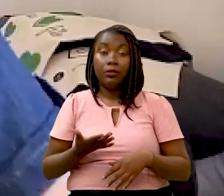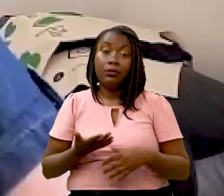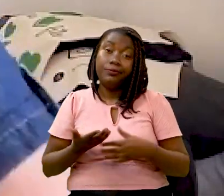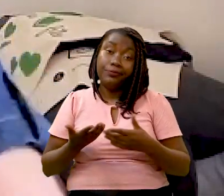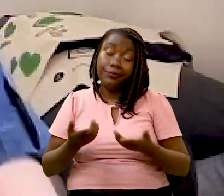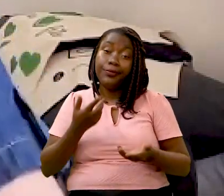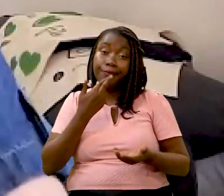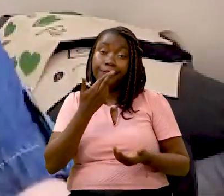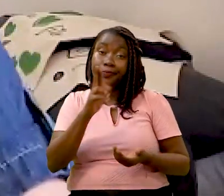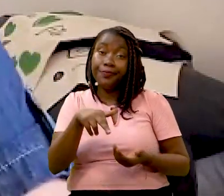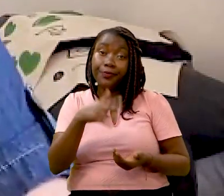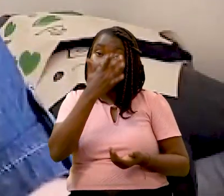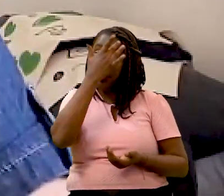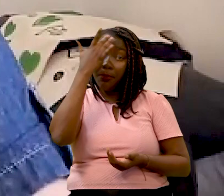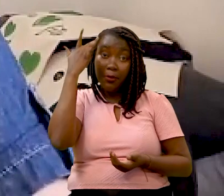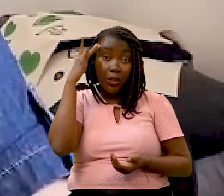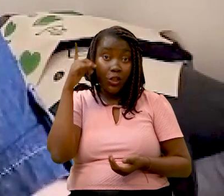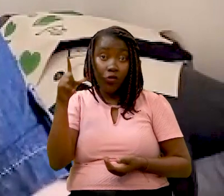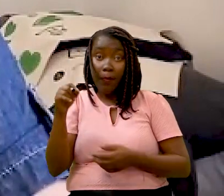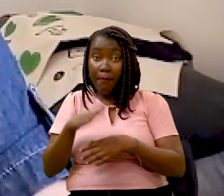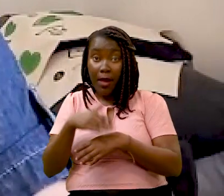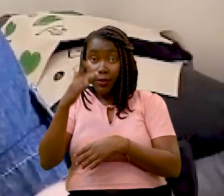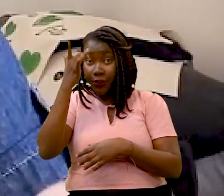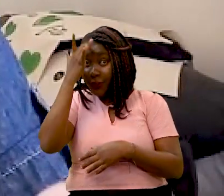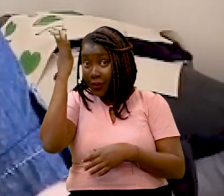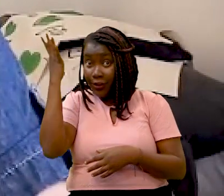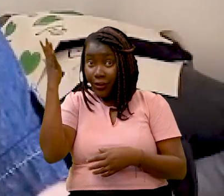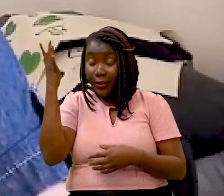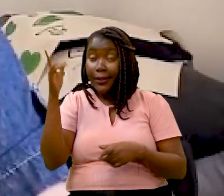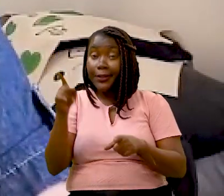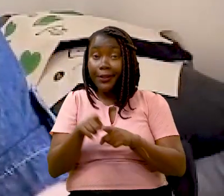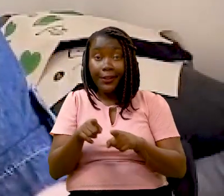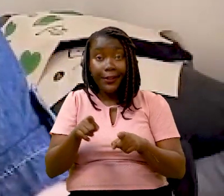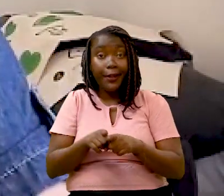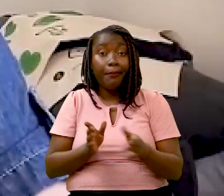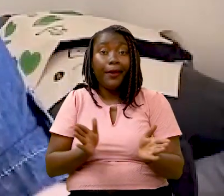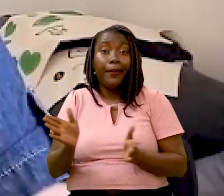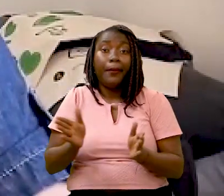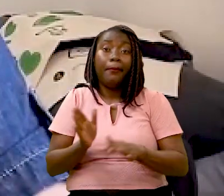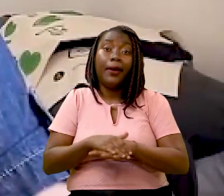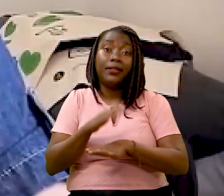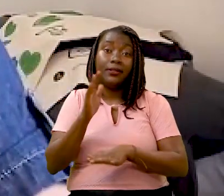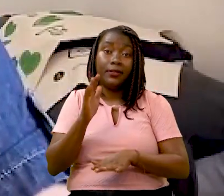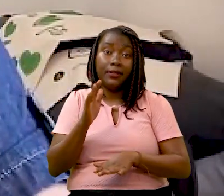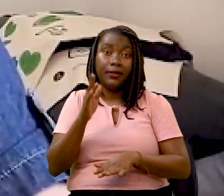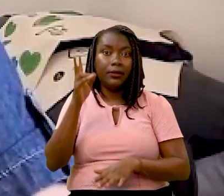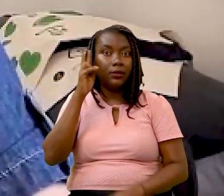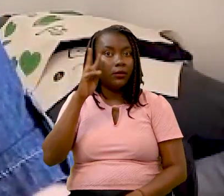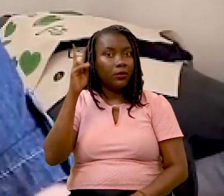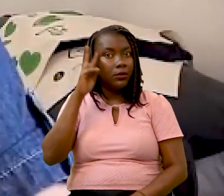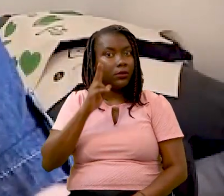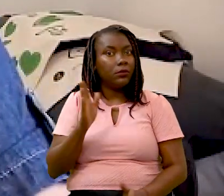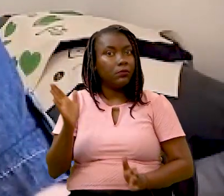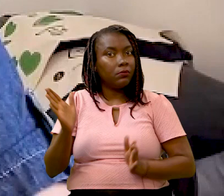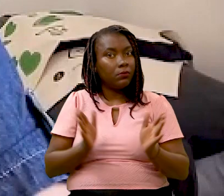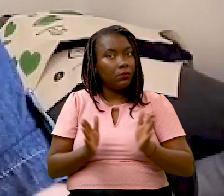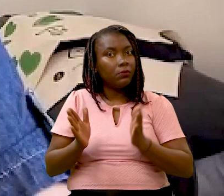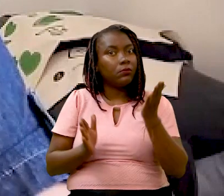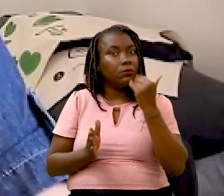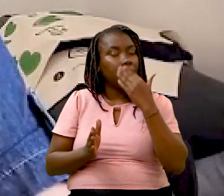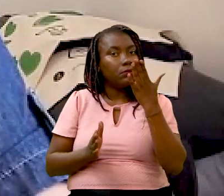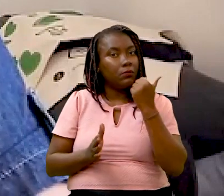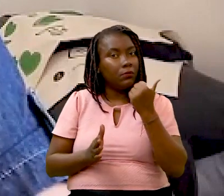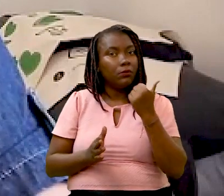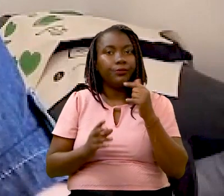Então, é isso mesmo. As pessoas acabam indo pelo mais prático e também pelo mais acessível. Nós devemos lembrar que a acessibilidade à